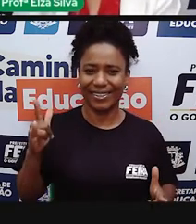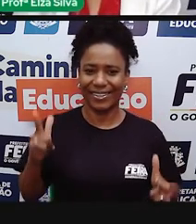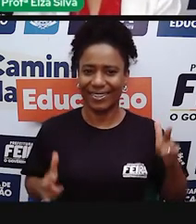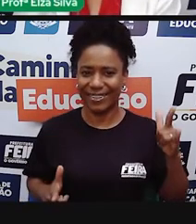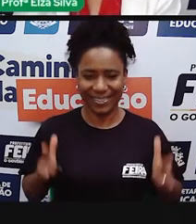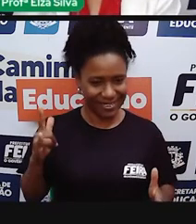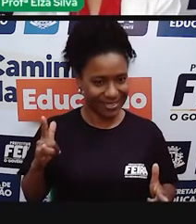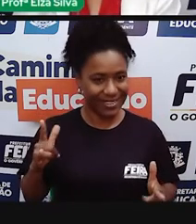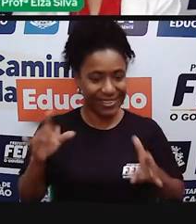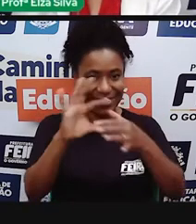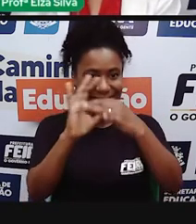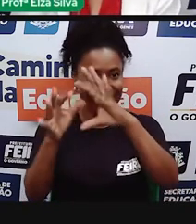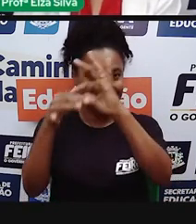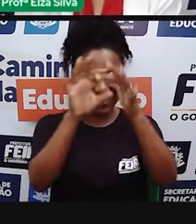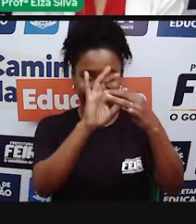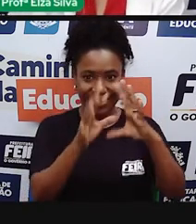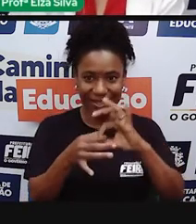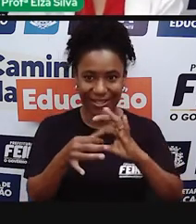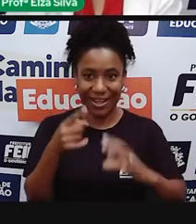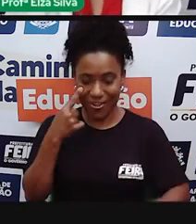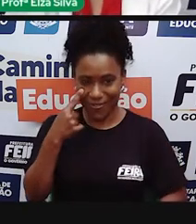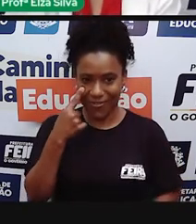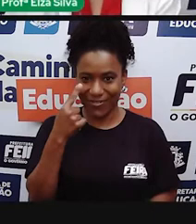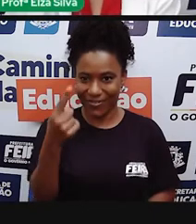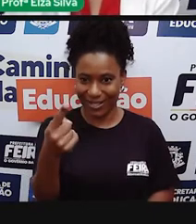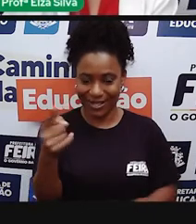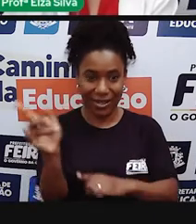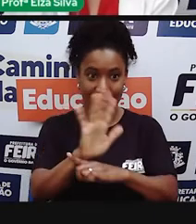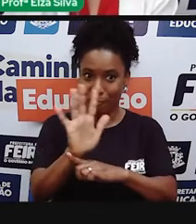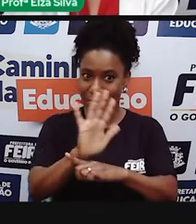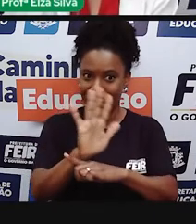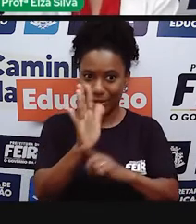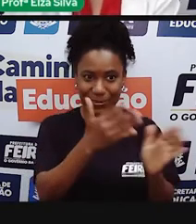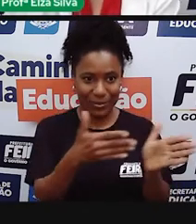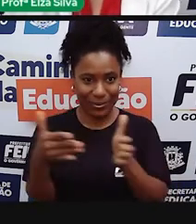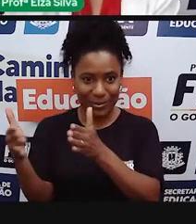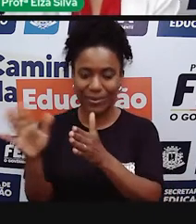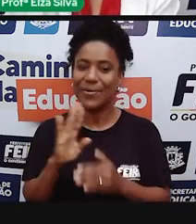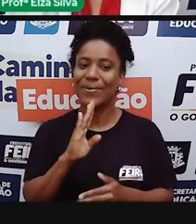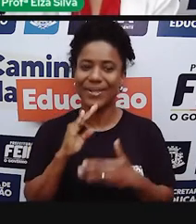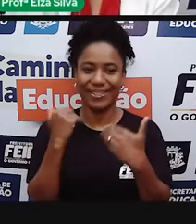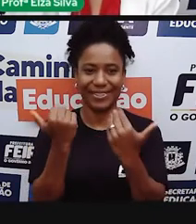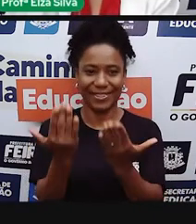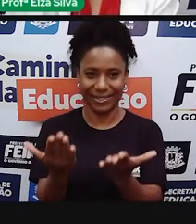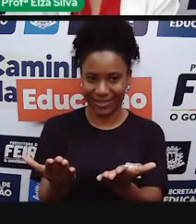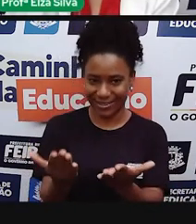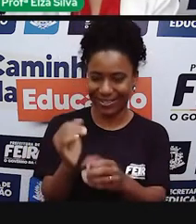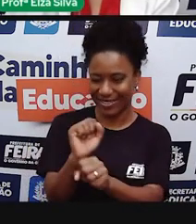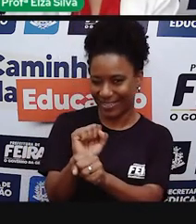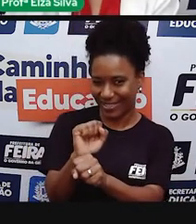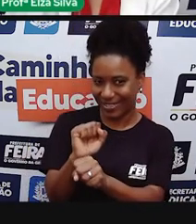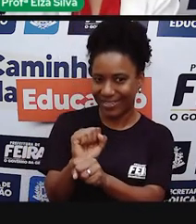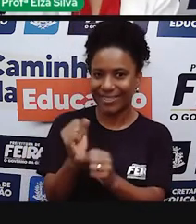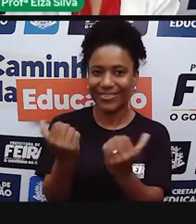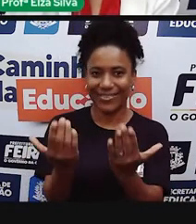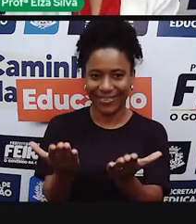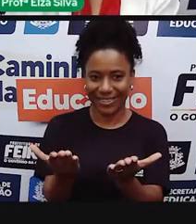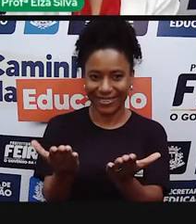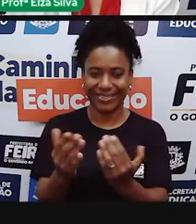conhecer um pouco sobre ele a partir desse vídeo. Just a moment, please. Só um minutinho, por favor.